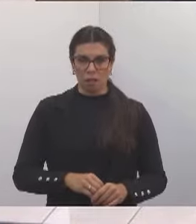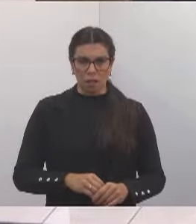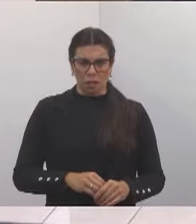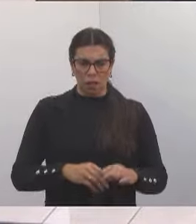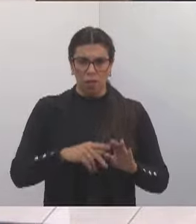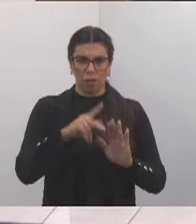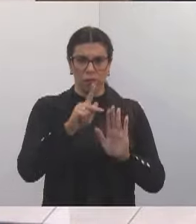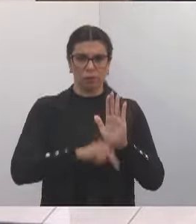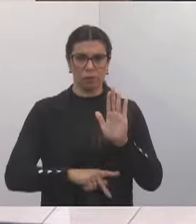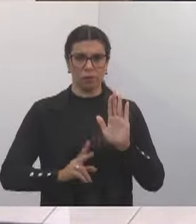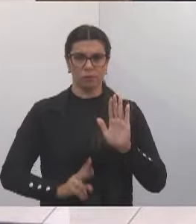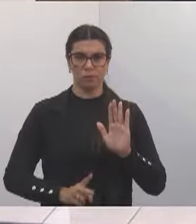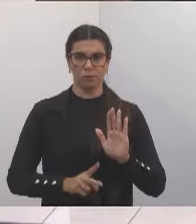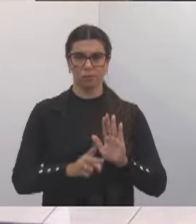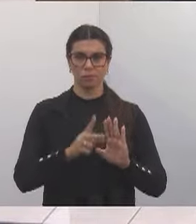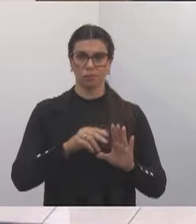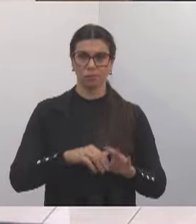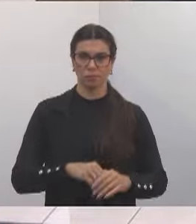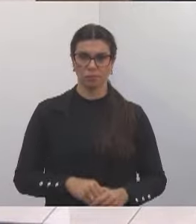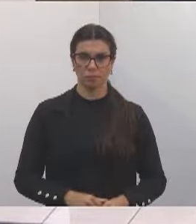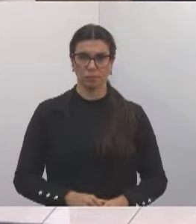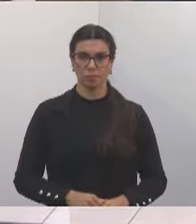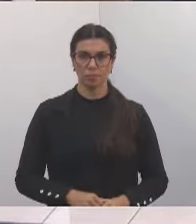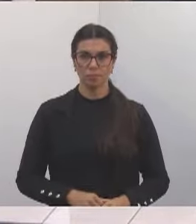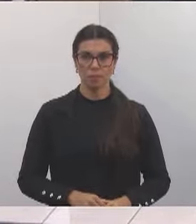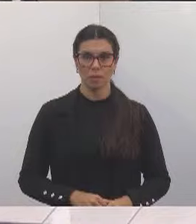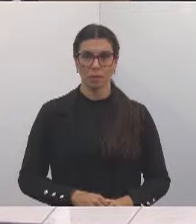Projeto continua em discussão.